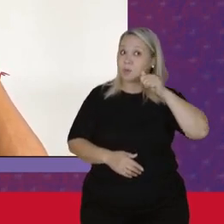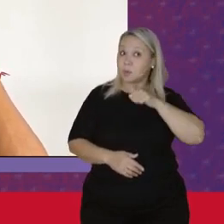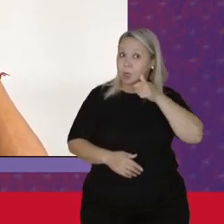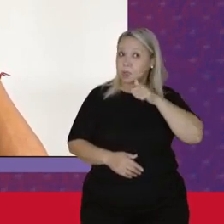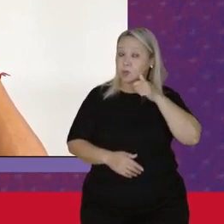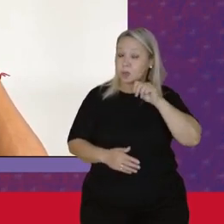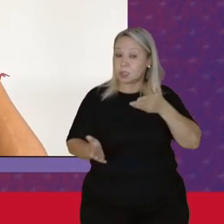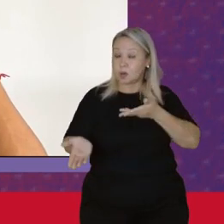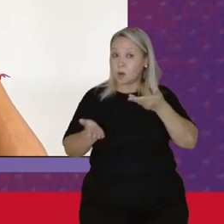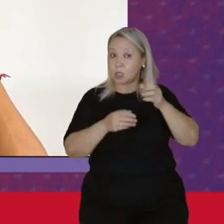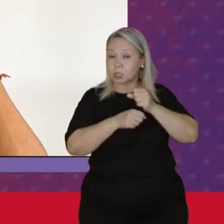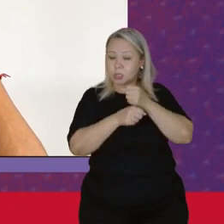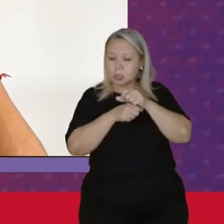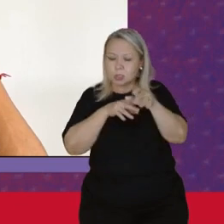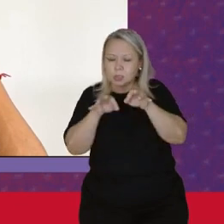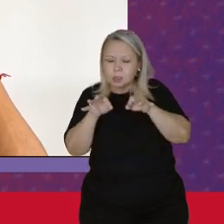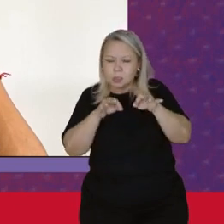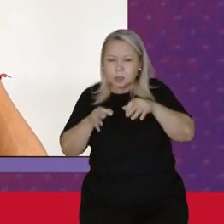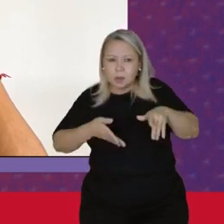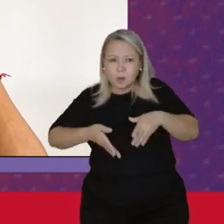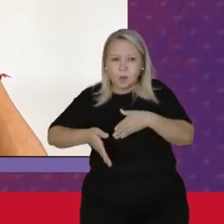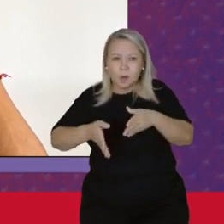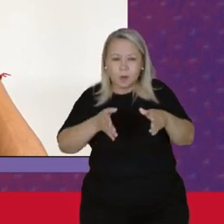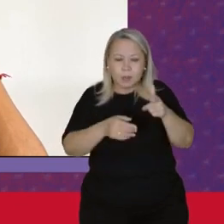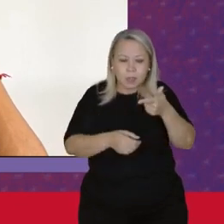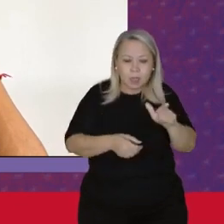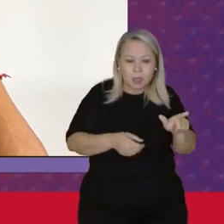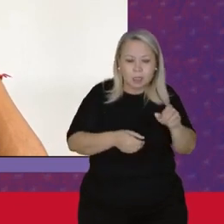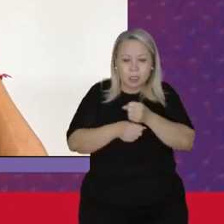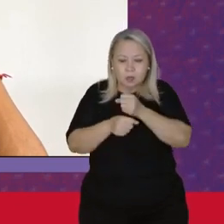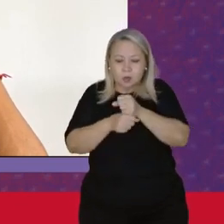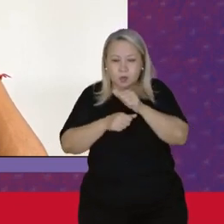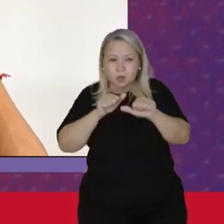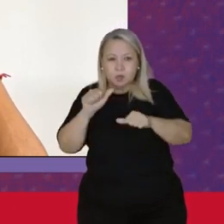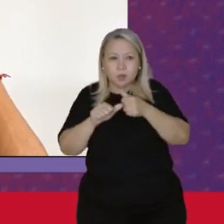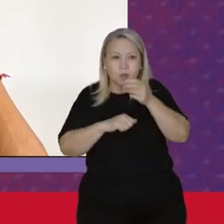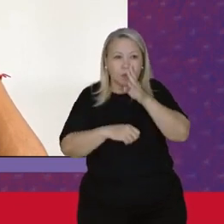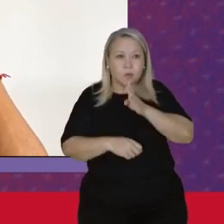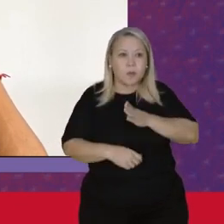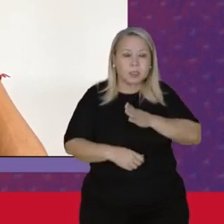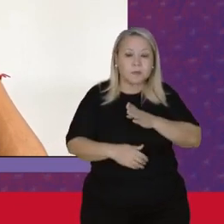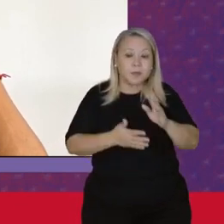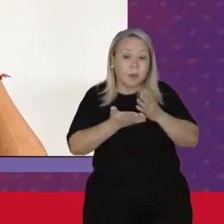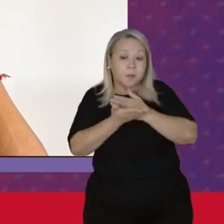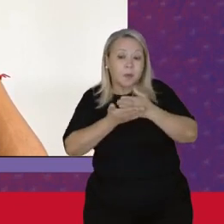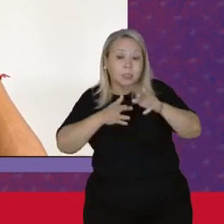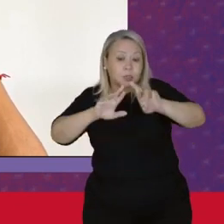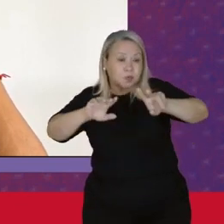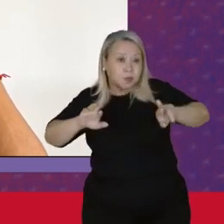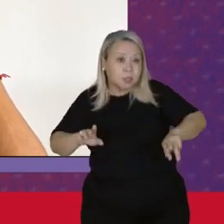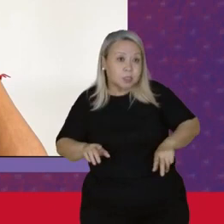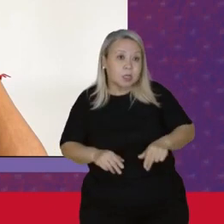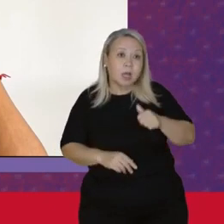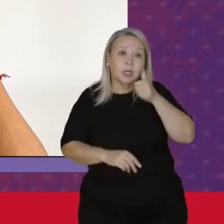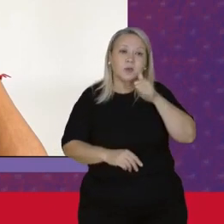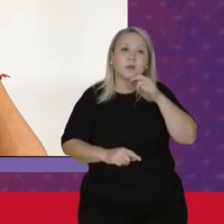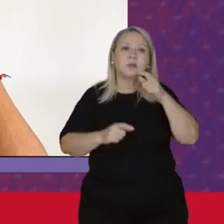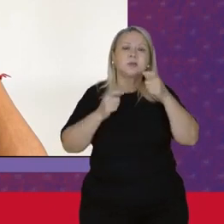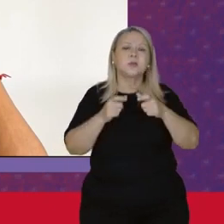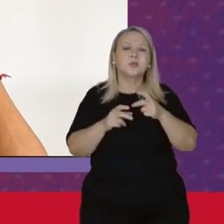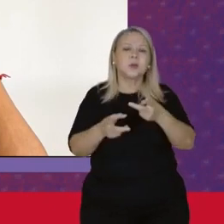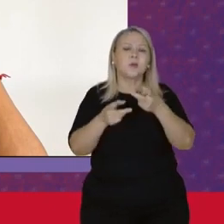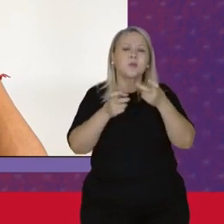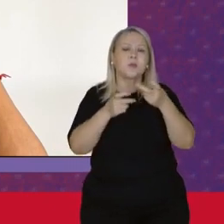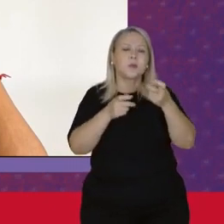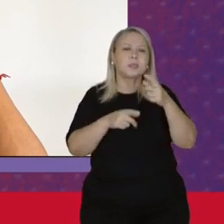gente tem que construir o caminho de reconstruir e transformar o Brasil. Então, a partir da diversidade das mulheres é de onde eu vejo que